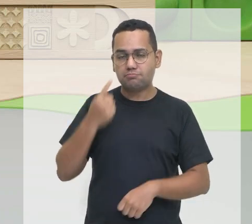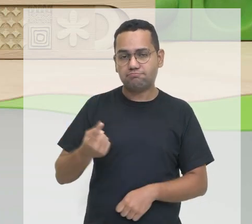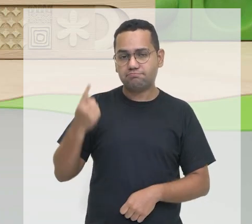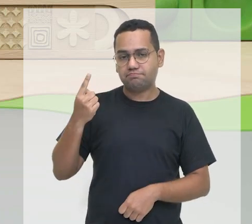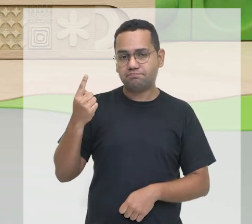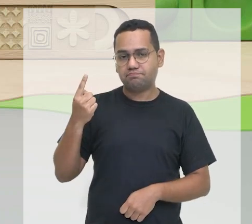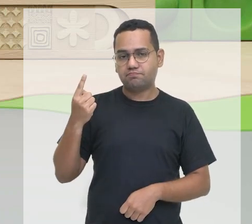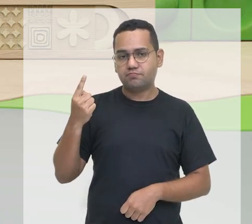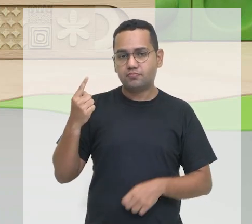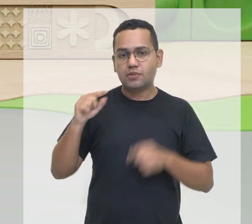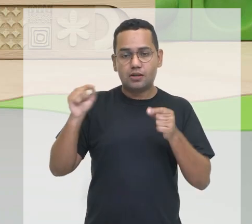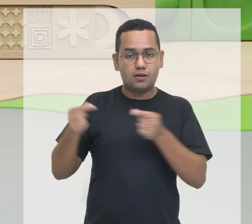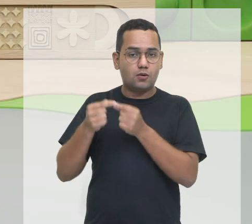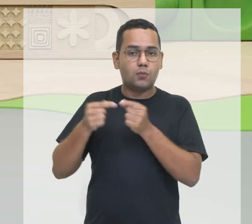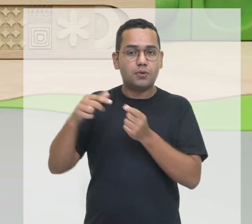estrela que faz parte da constelação de Órion.